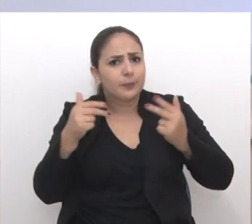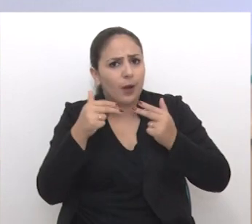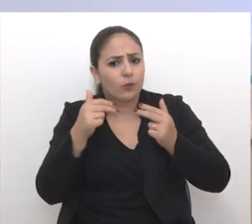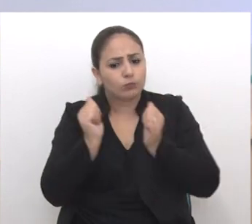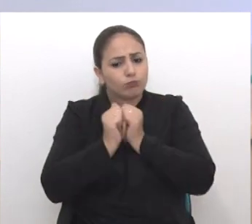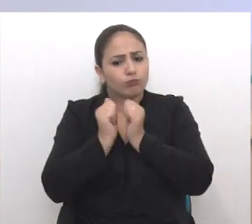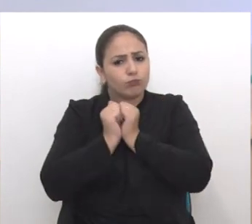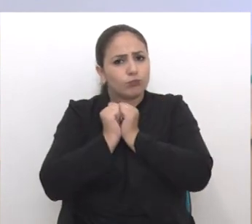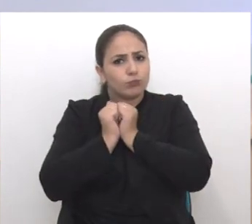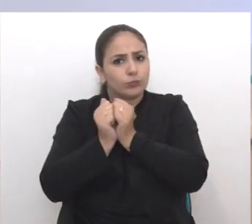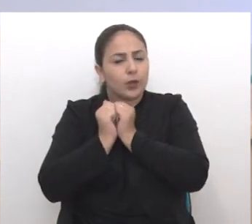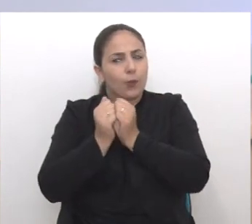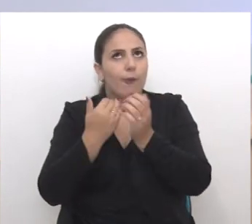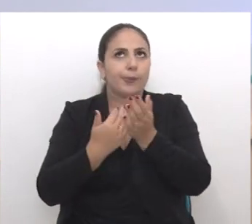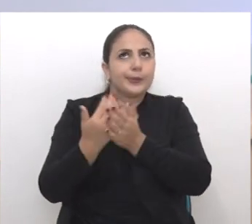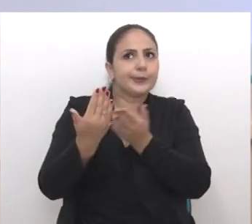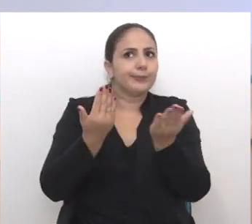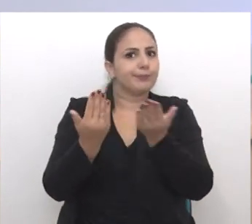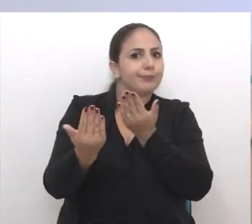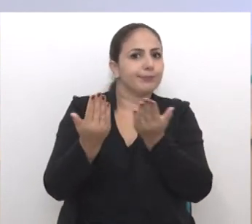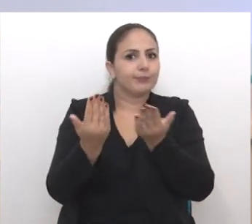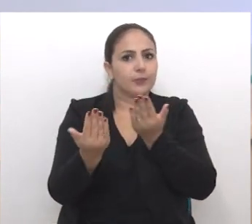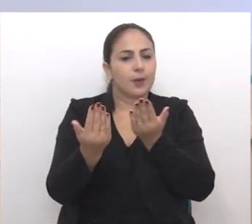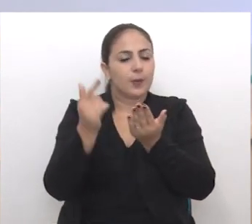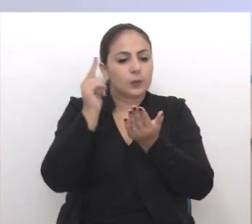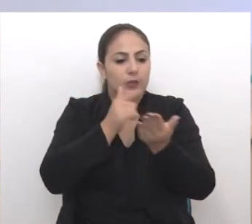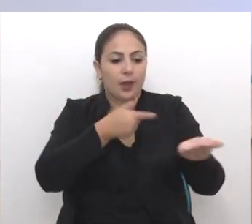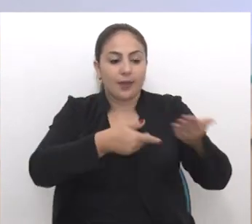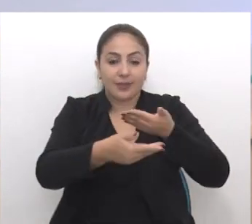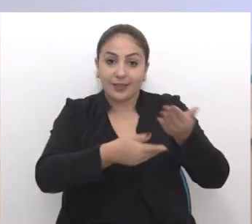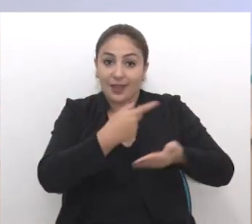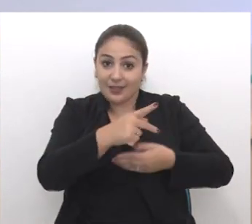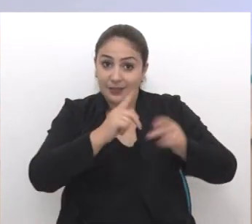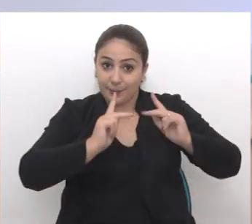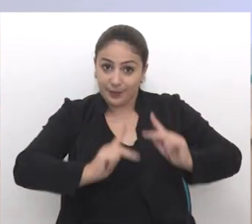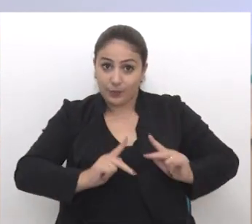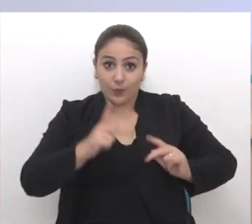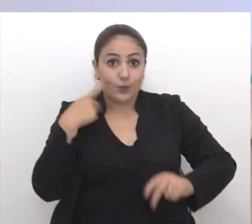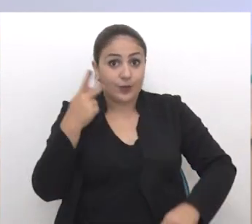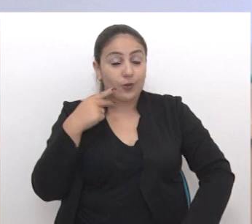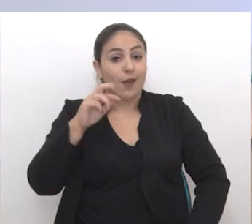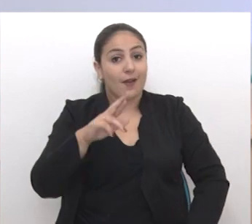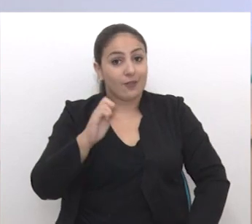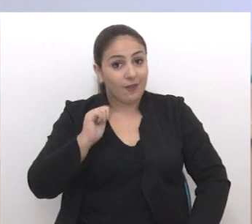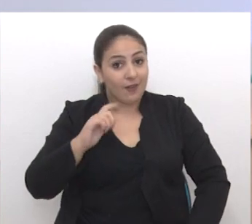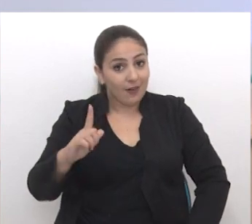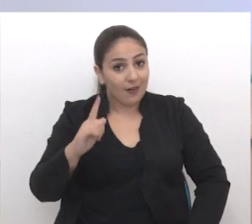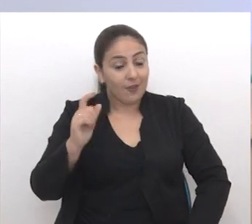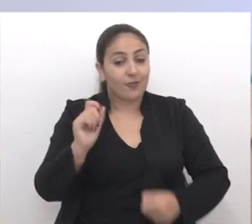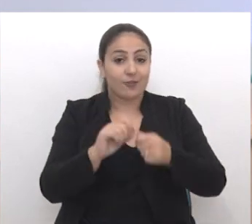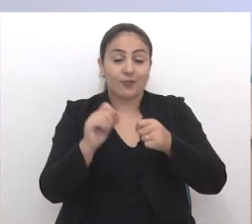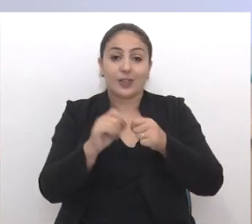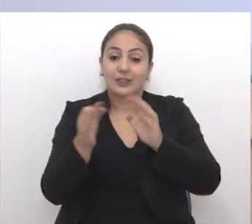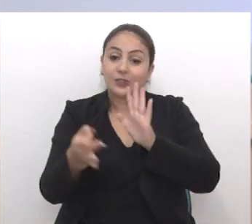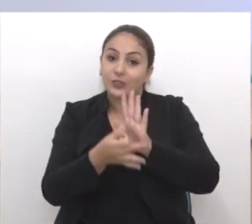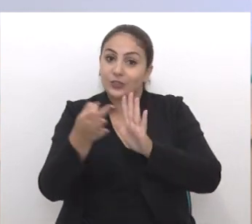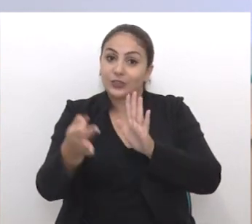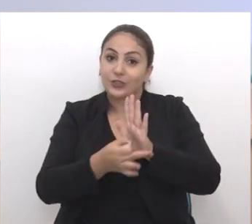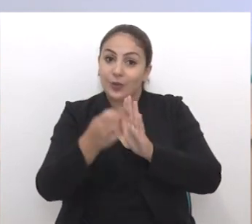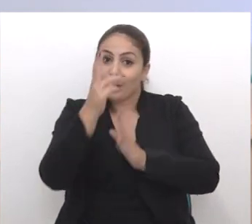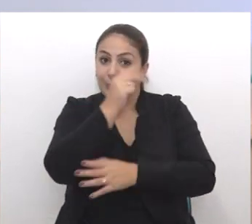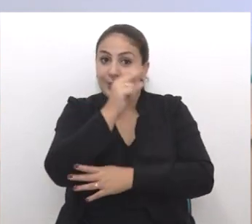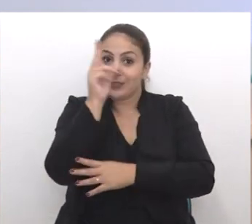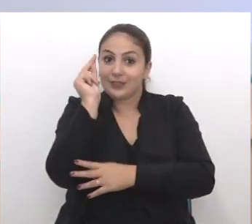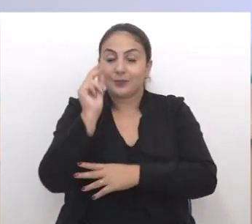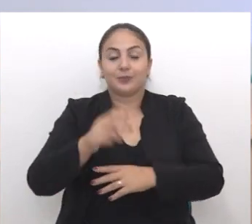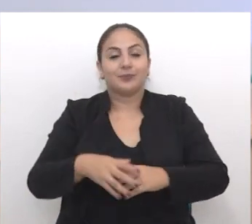algum lugar, inicia a dúvida. Então, para atender estas pessoas, o vereador Rafael Colucci fez uma sugestão ao